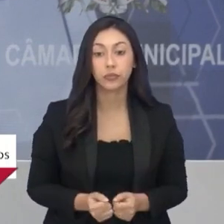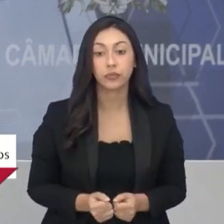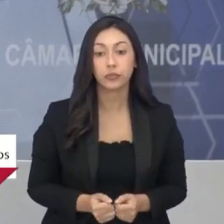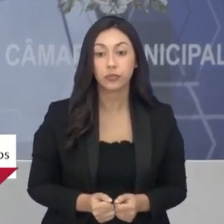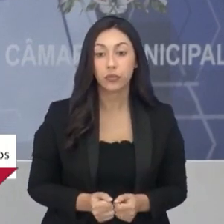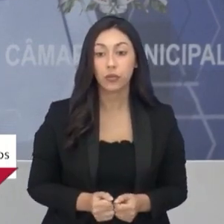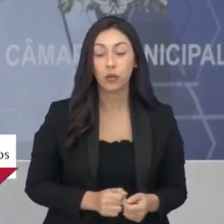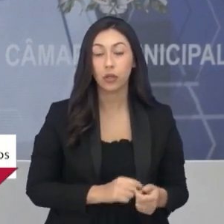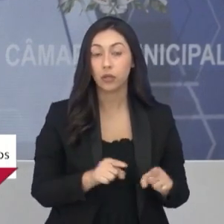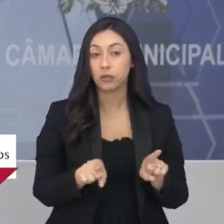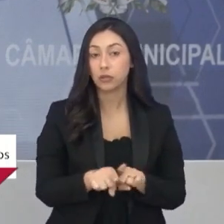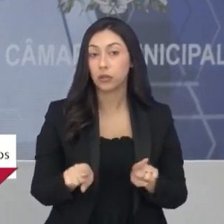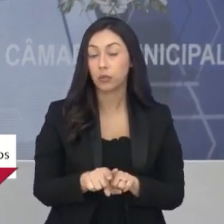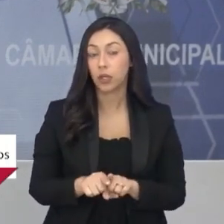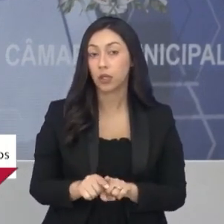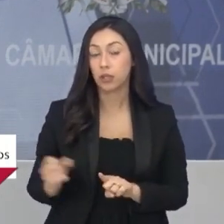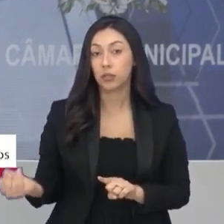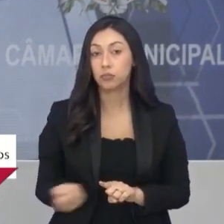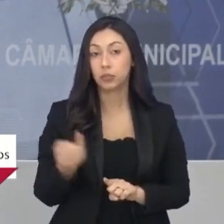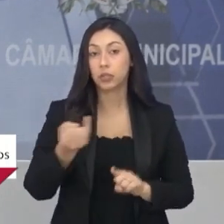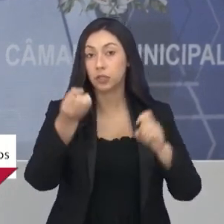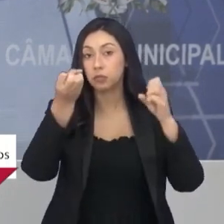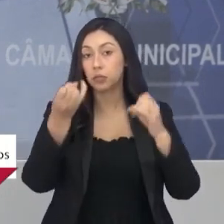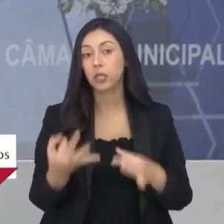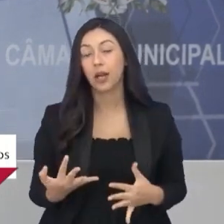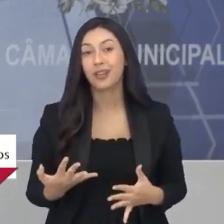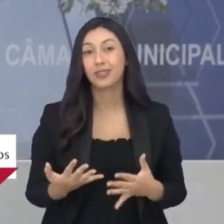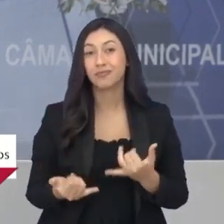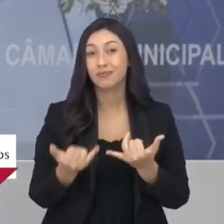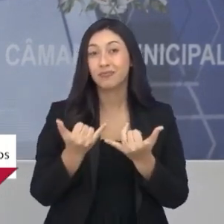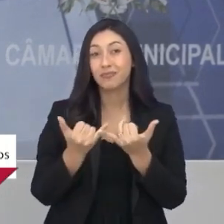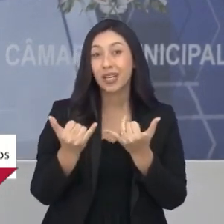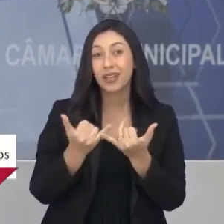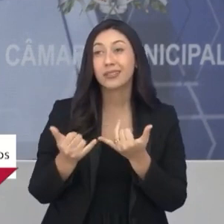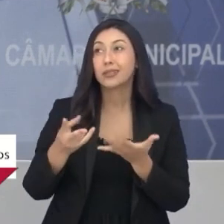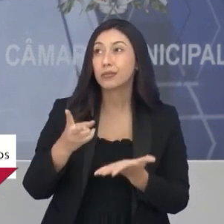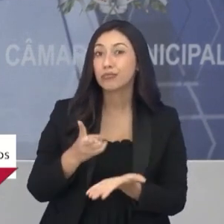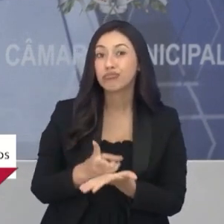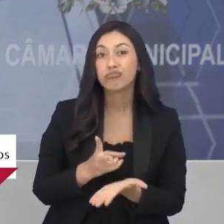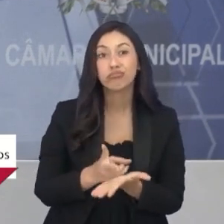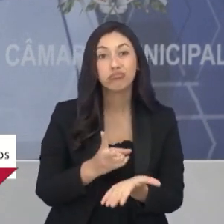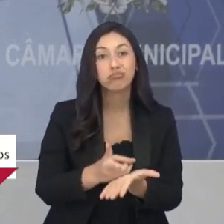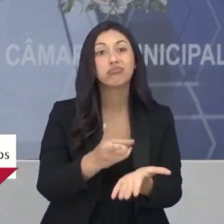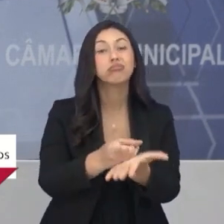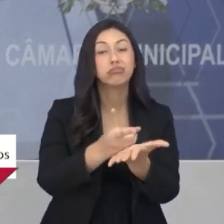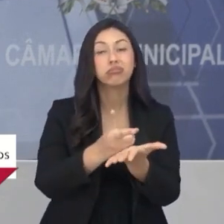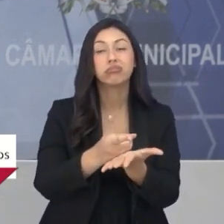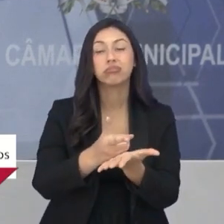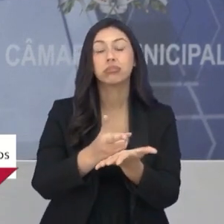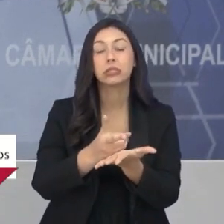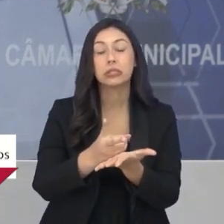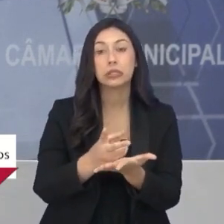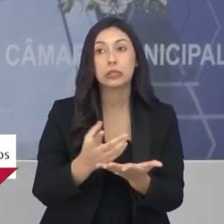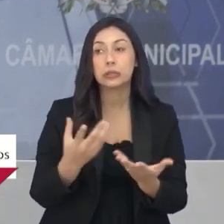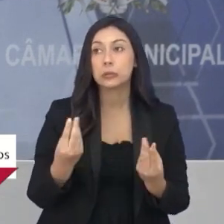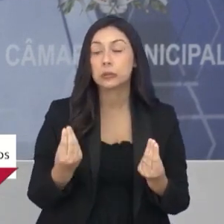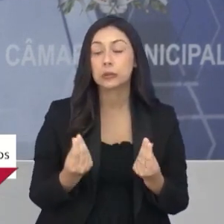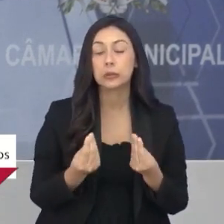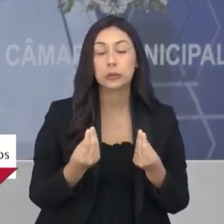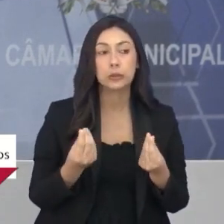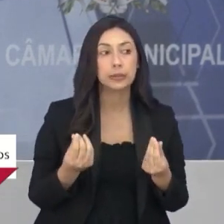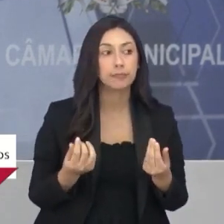um outro ponto aqui que parece que é recorrente que é que é algo que não